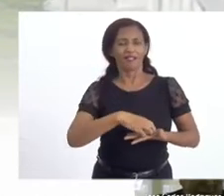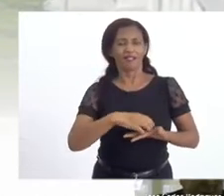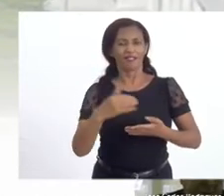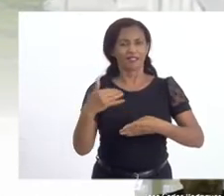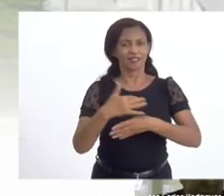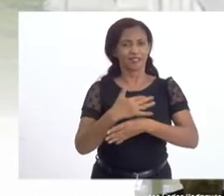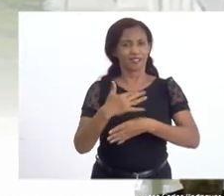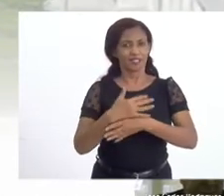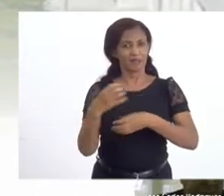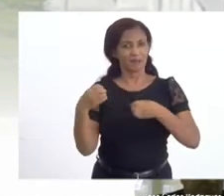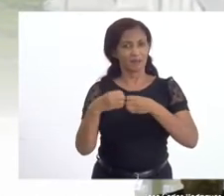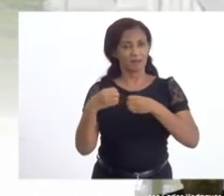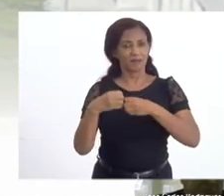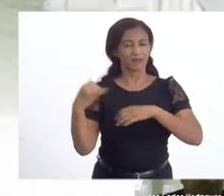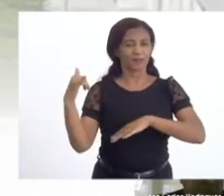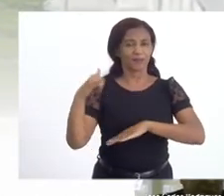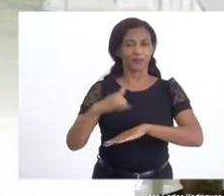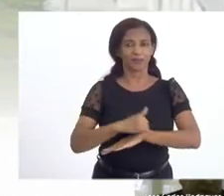o aeroporto,